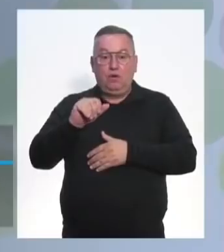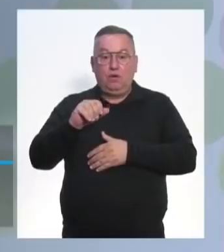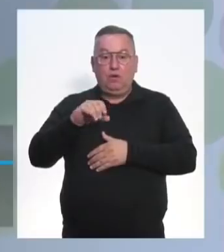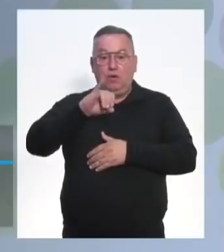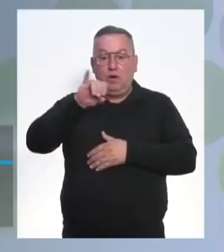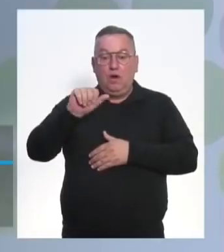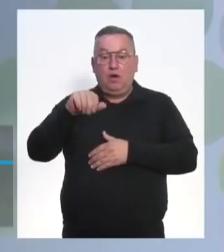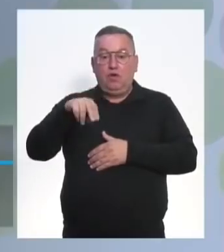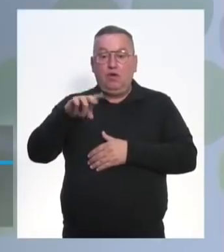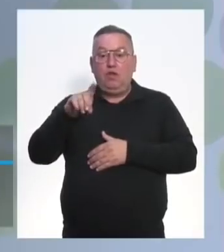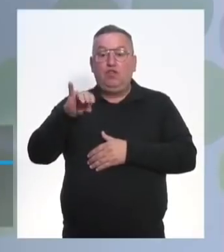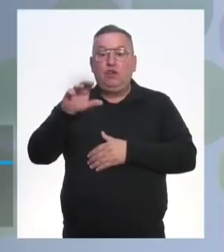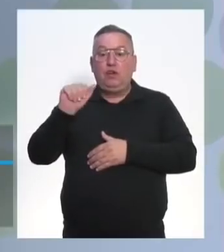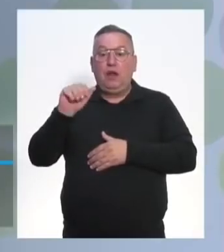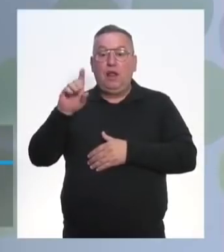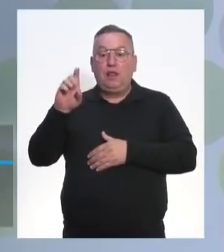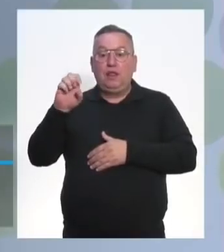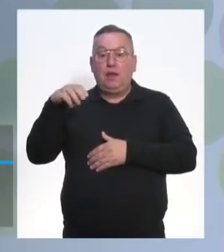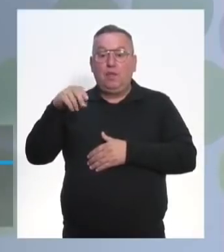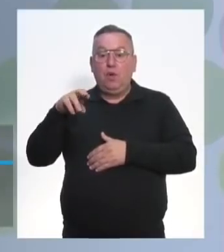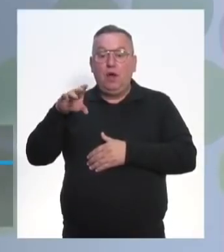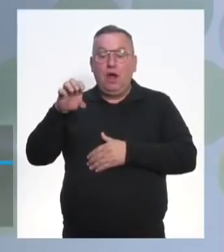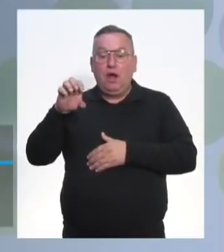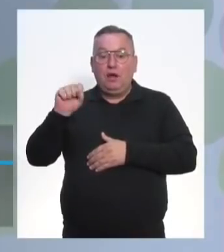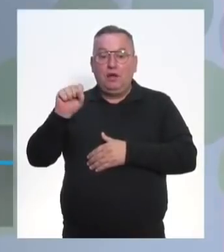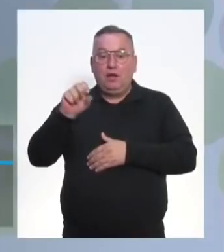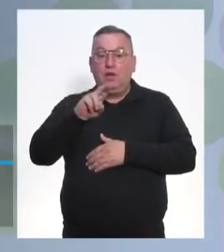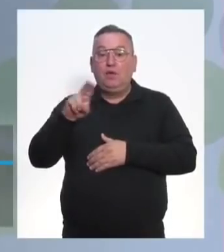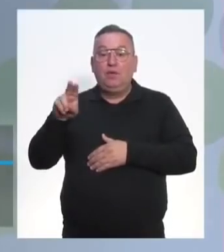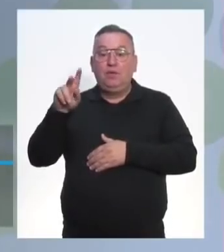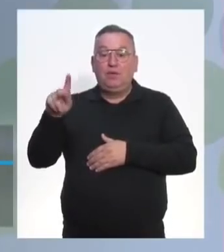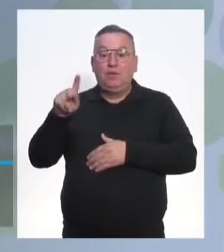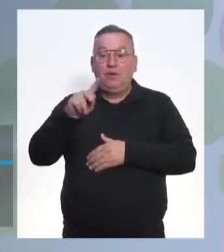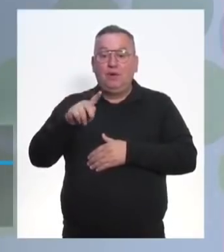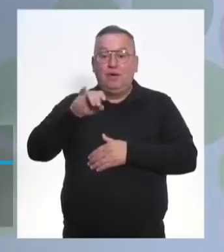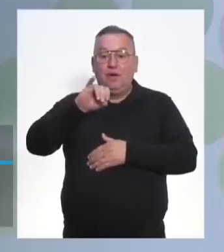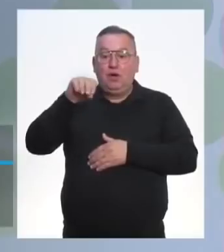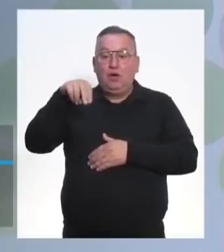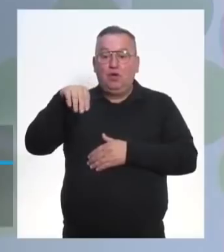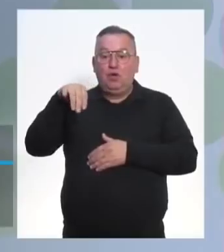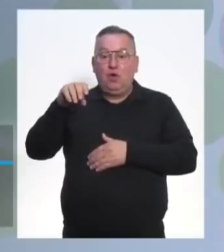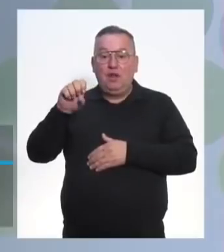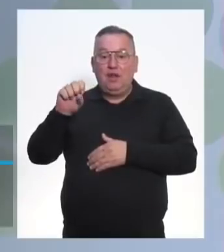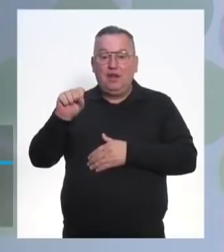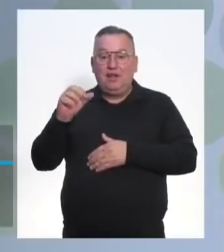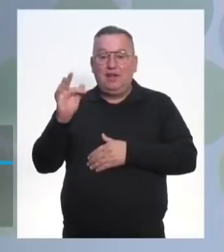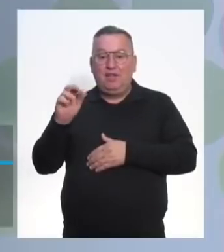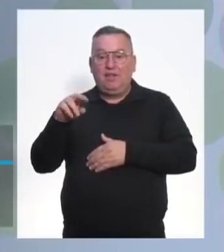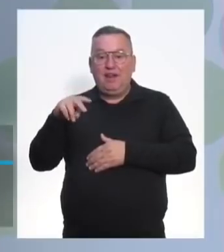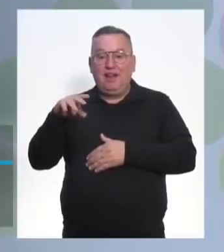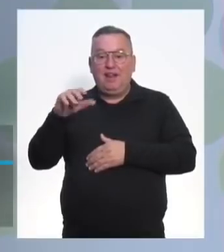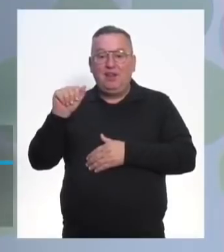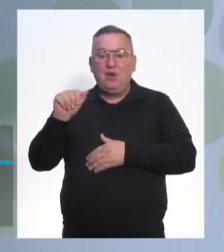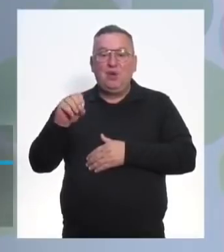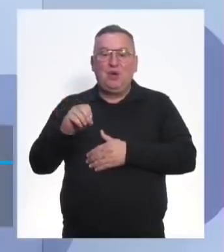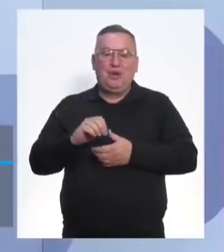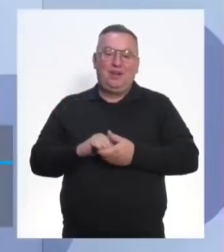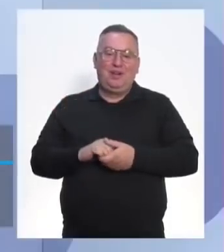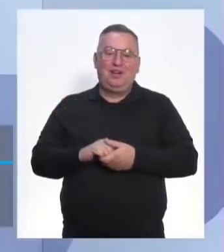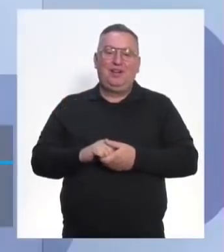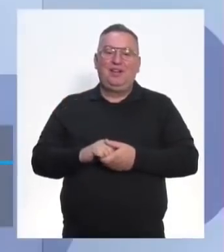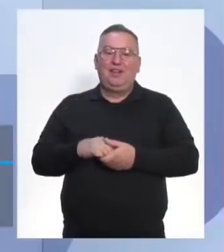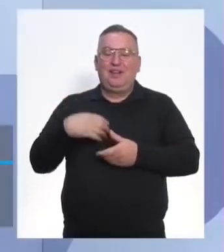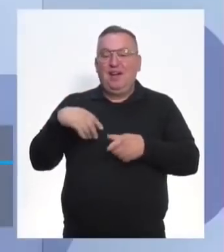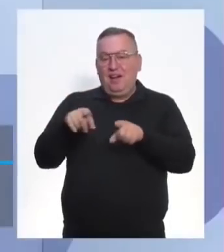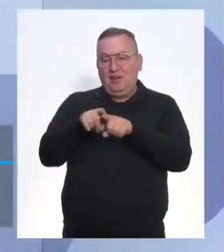professora Jandira de Moraes Nuno, de Lins. O nome do professor é Jonas Fernando Melo Alcântara. então eu vou ter que